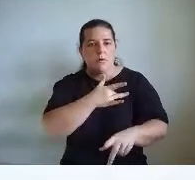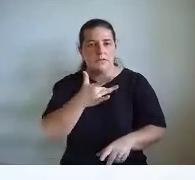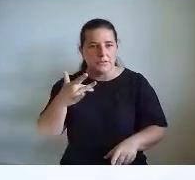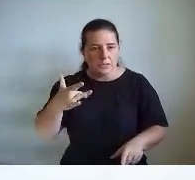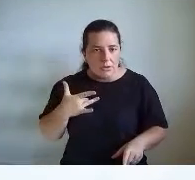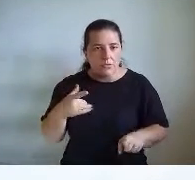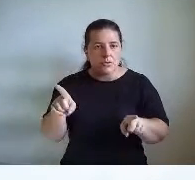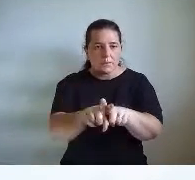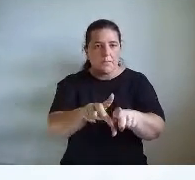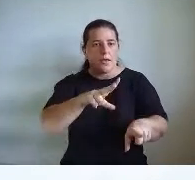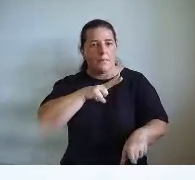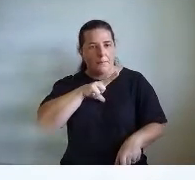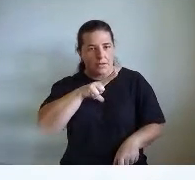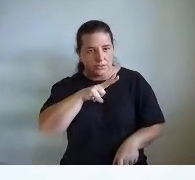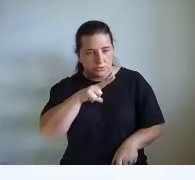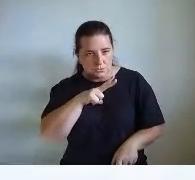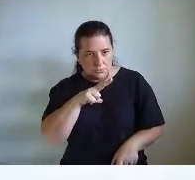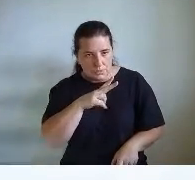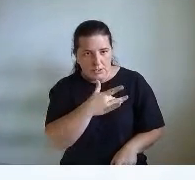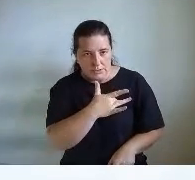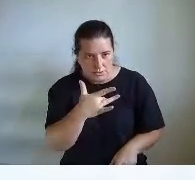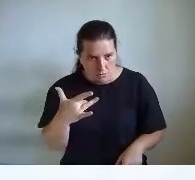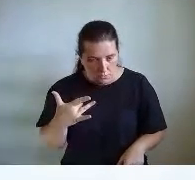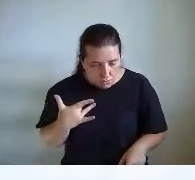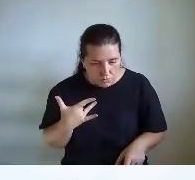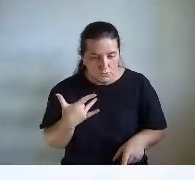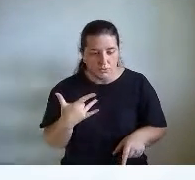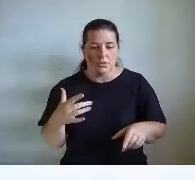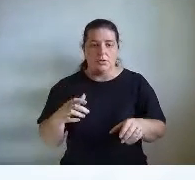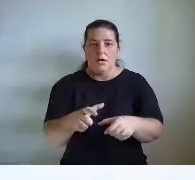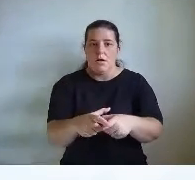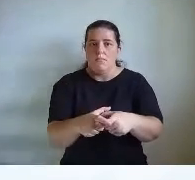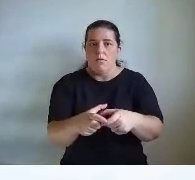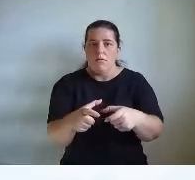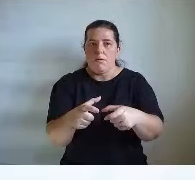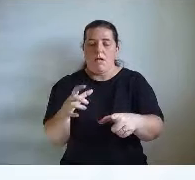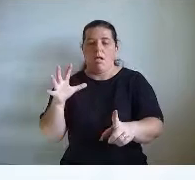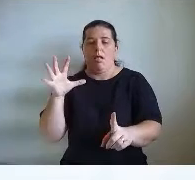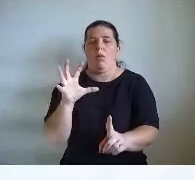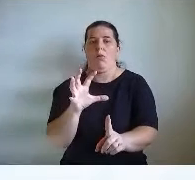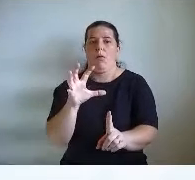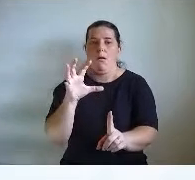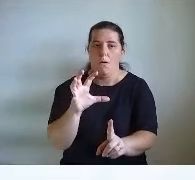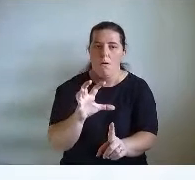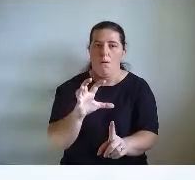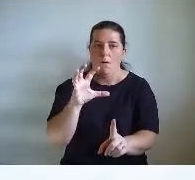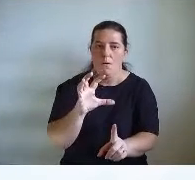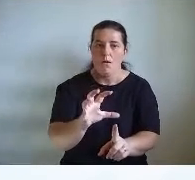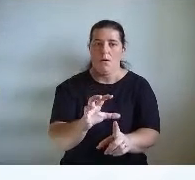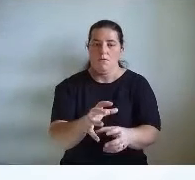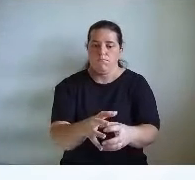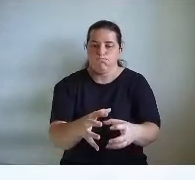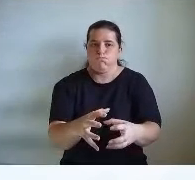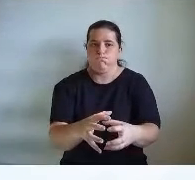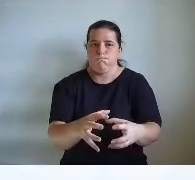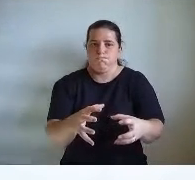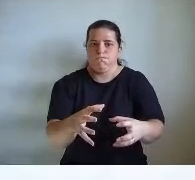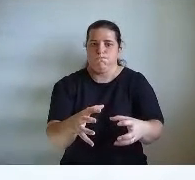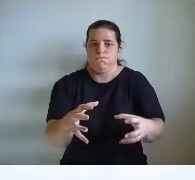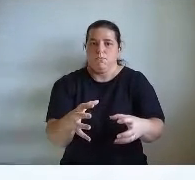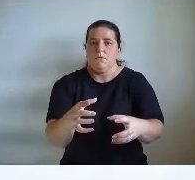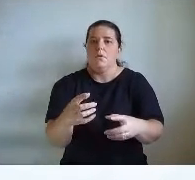um colapso, né? Um colapso da saúde, e pior ainda, né? Sem que tenhamos medidas